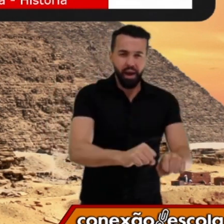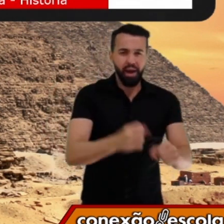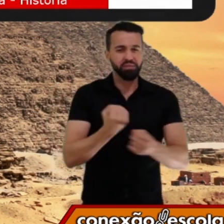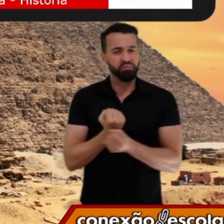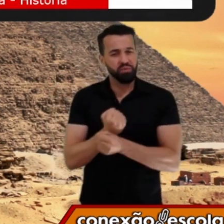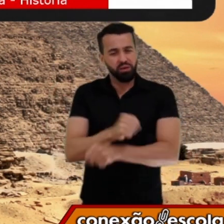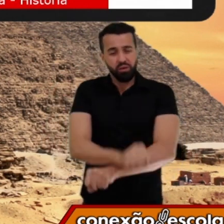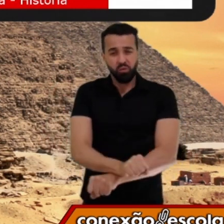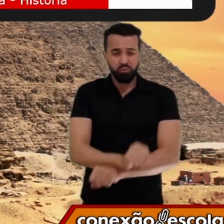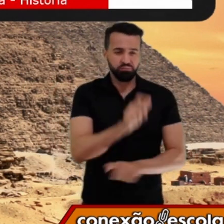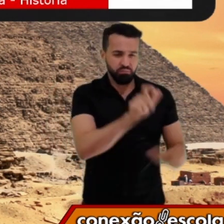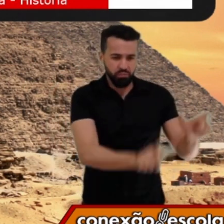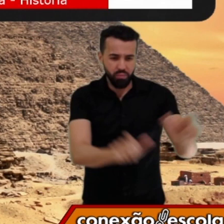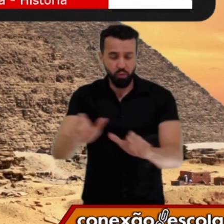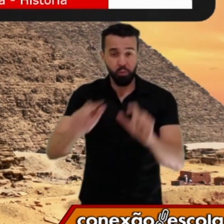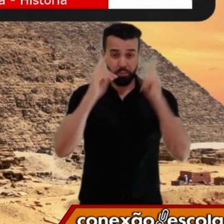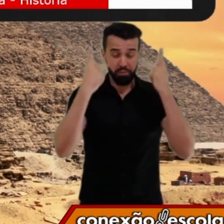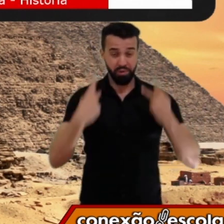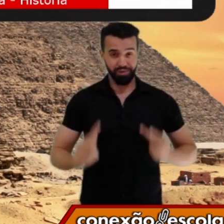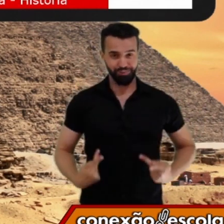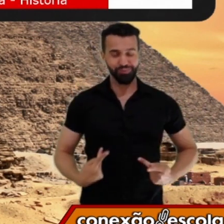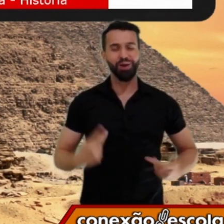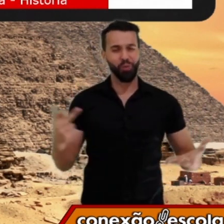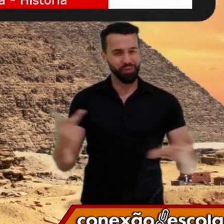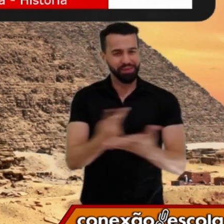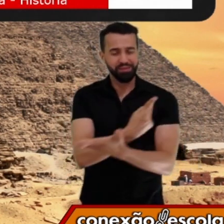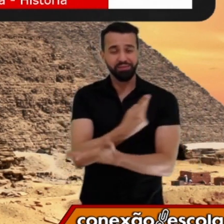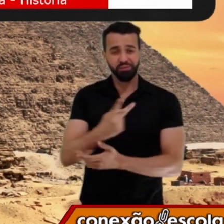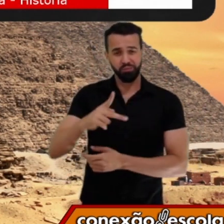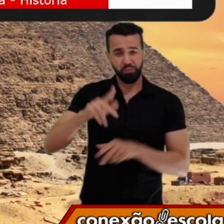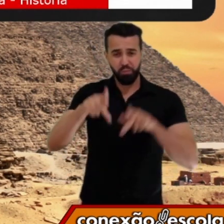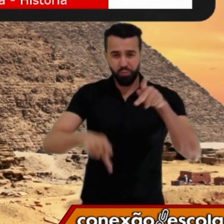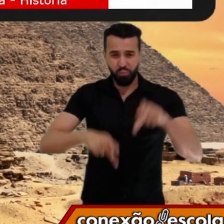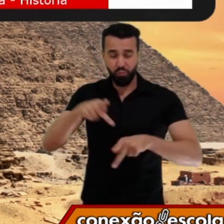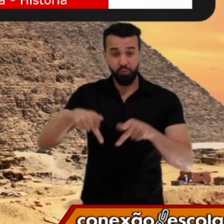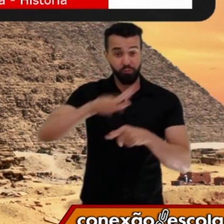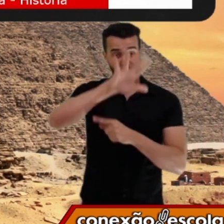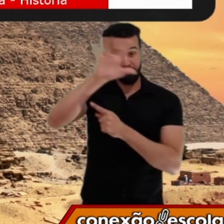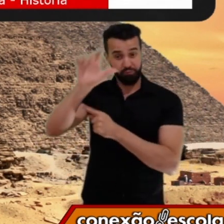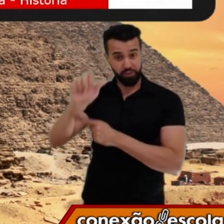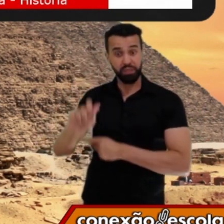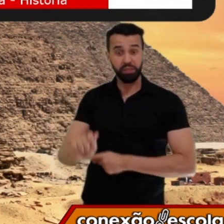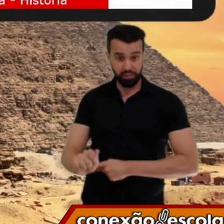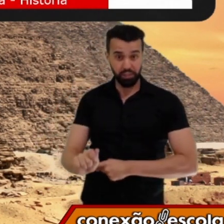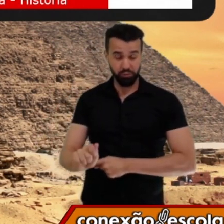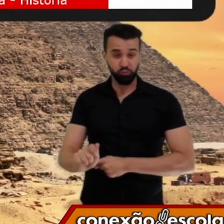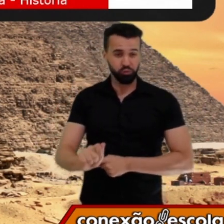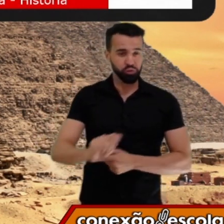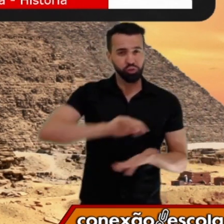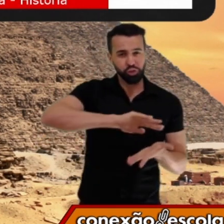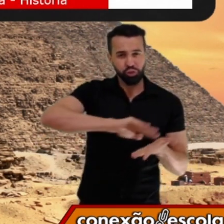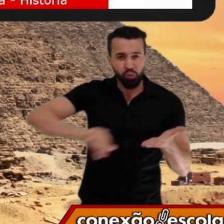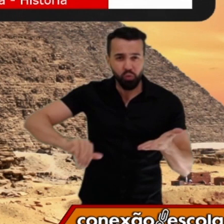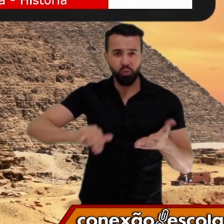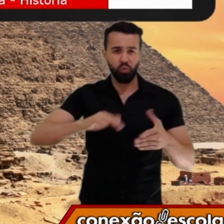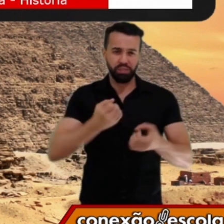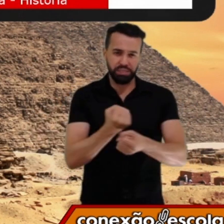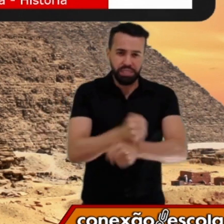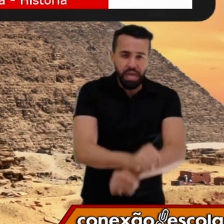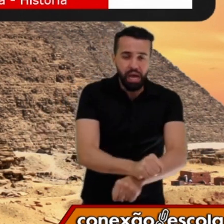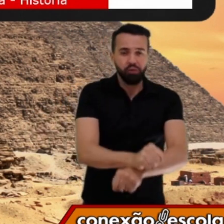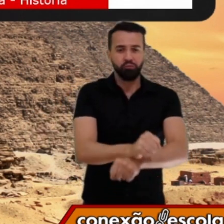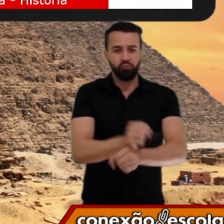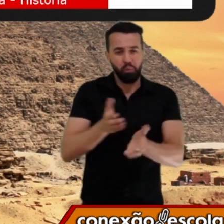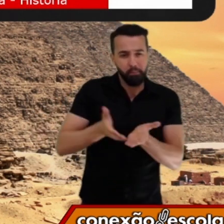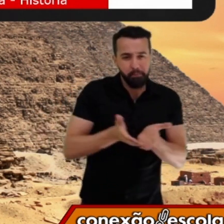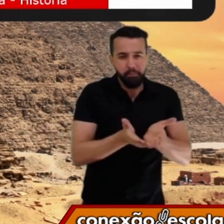seres humanos, como aconteceu com os africanos, que foram escravizados, que foram retirados do seu continente, do seu país, e